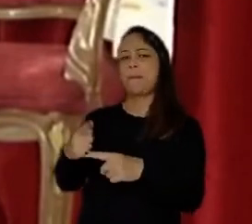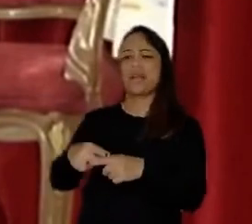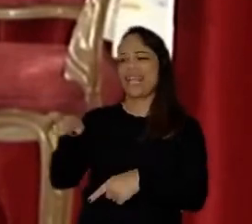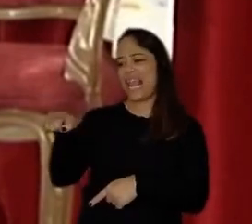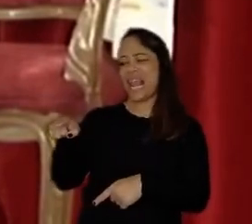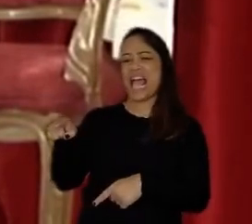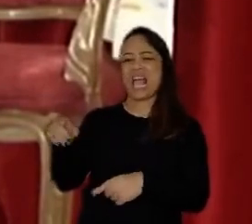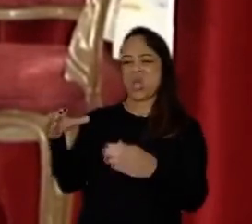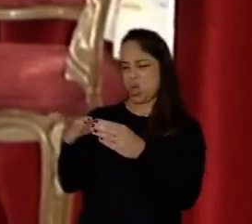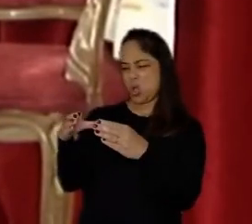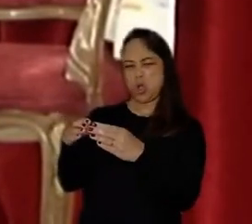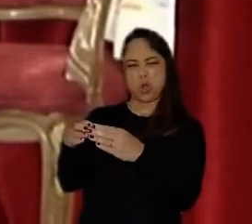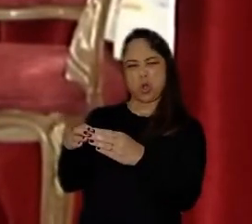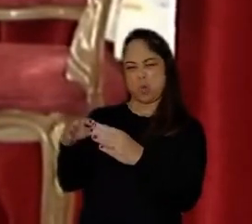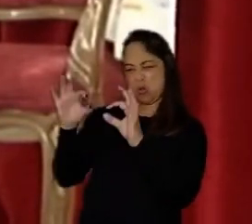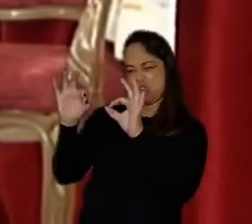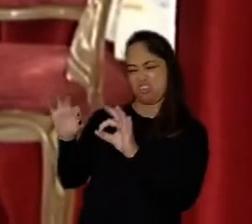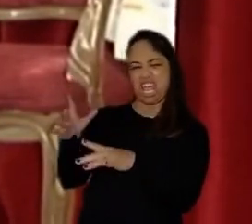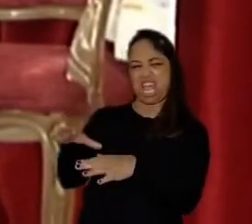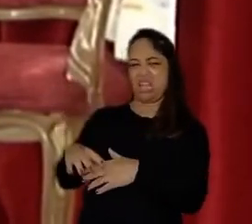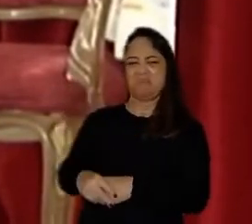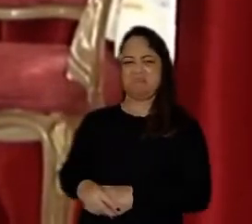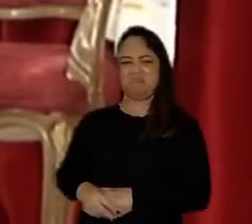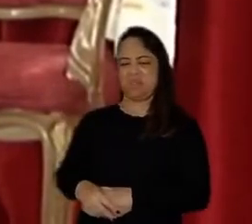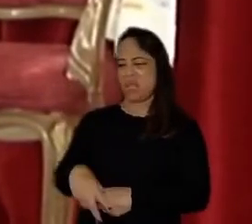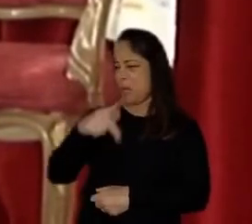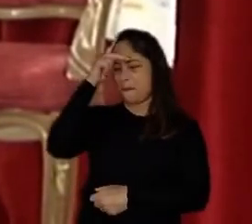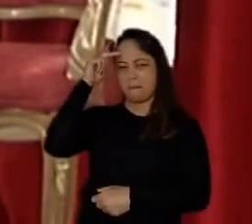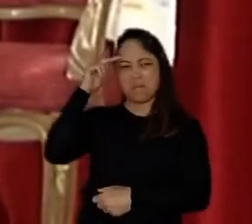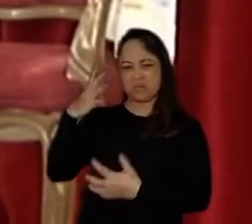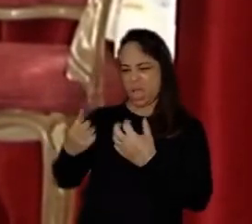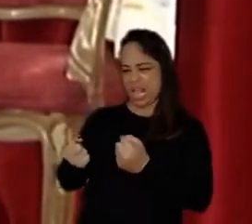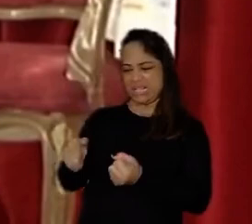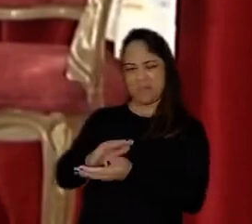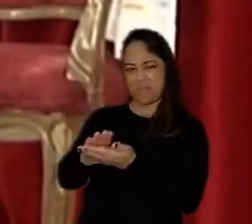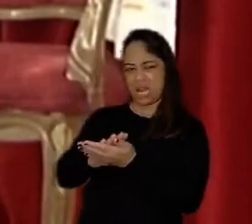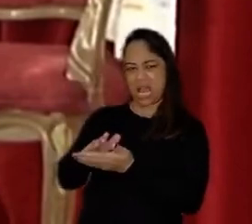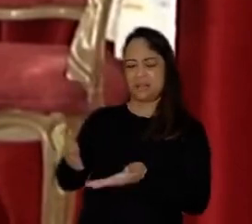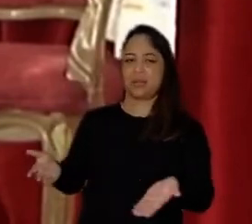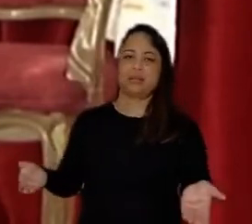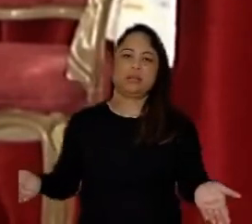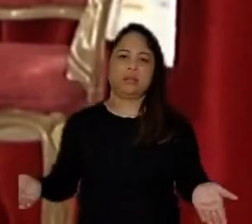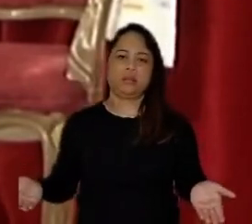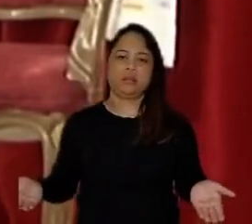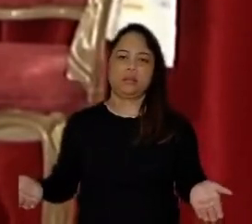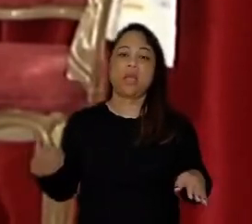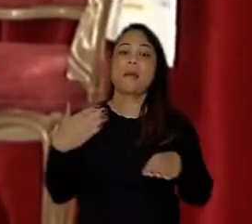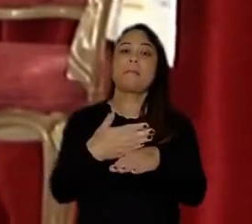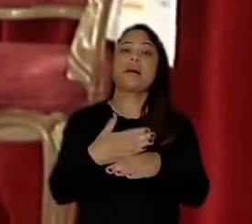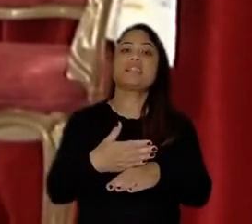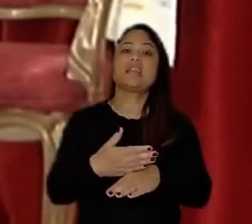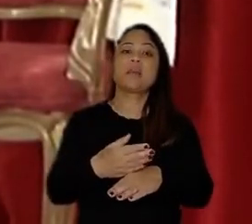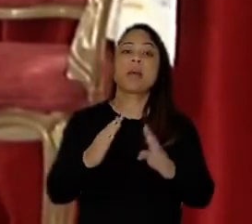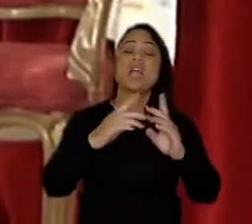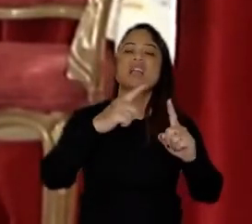da paróquia, eu vou para outra paróquia. Quem que vai dar oportunidade para quem acabou de chegar? Mete a sua bunda no banco, espera a